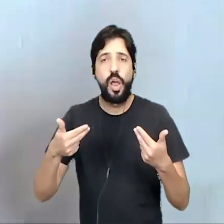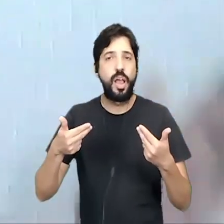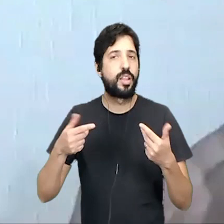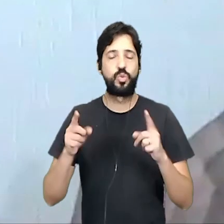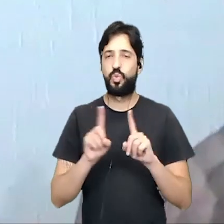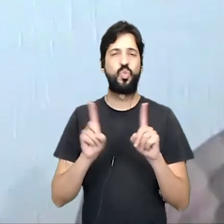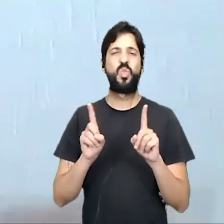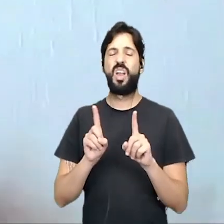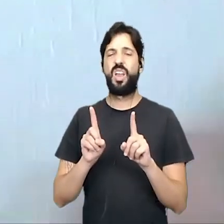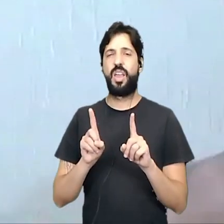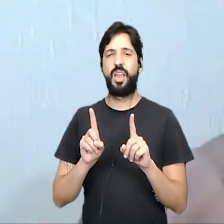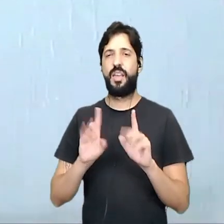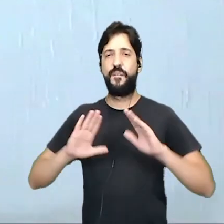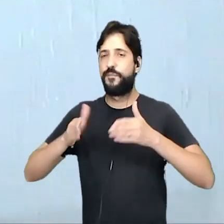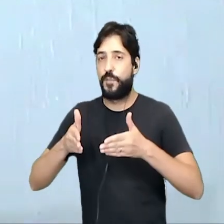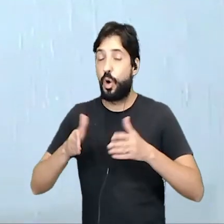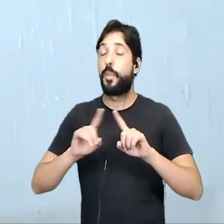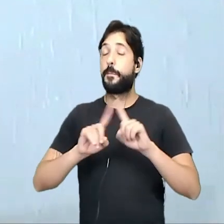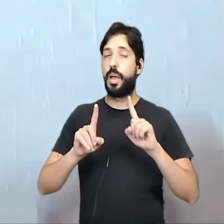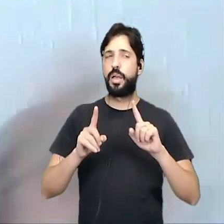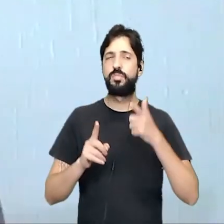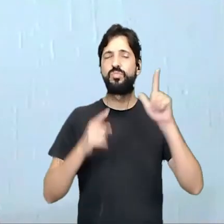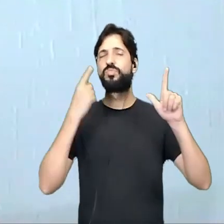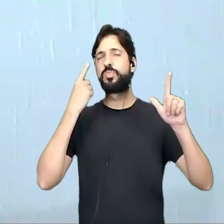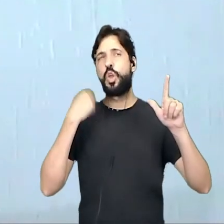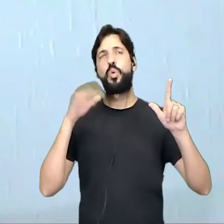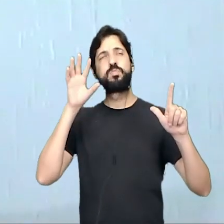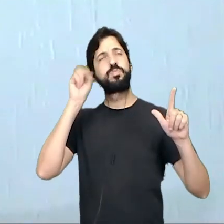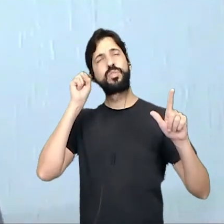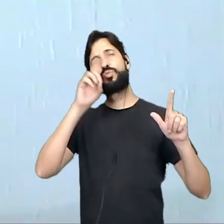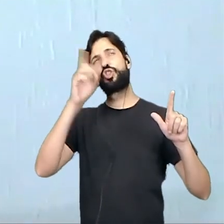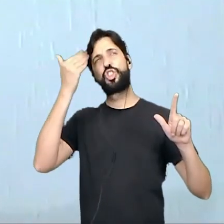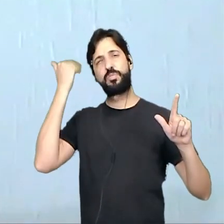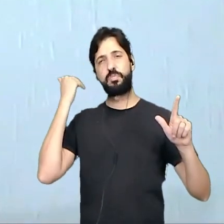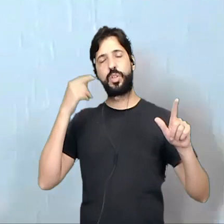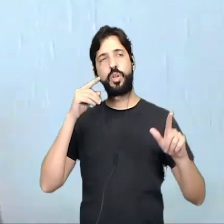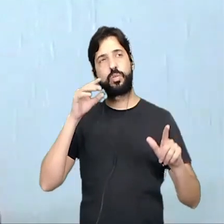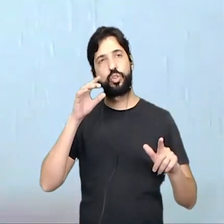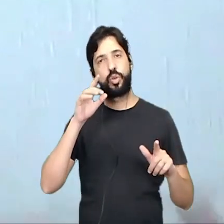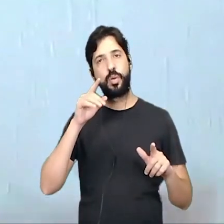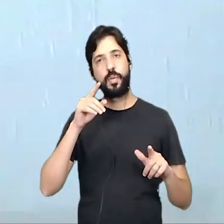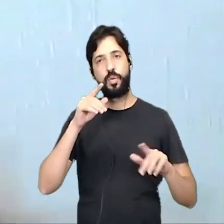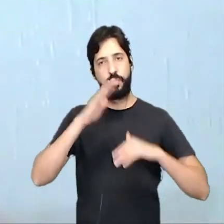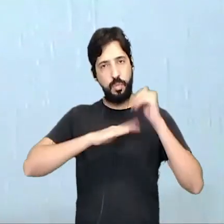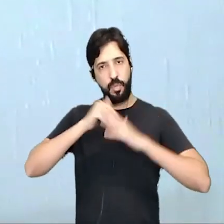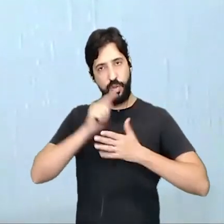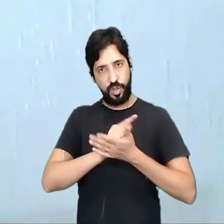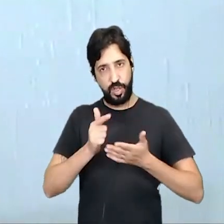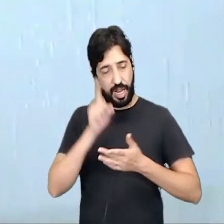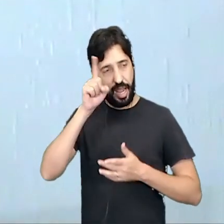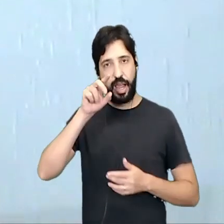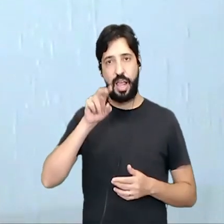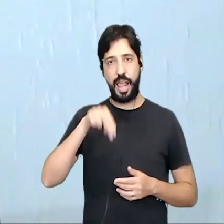As outras coisas todas não estão em questão. Mas outro dia eu escutei um correspondente, um jornalista